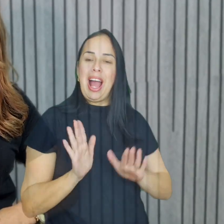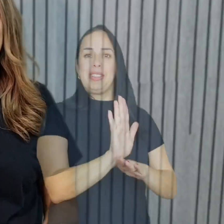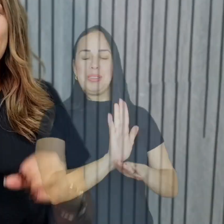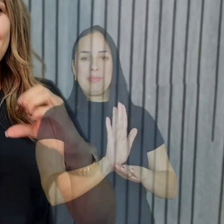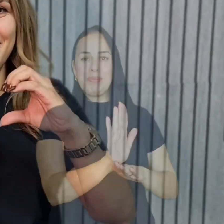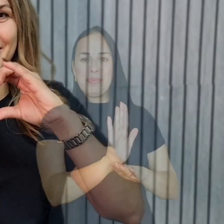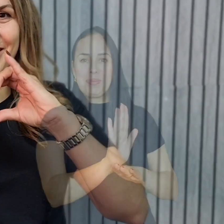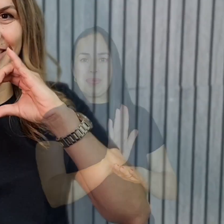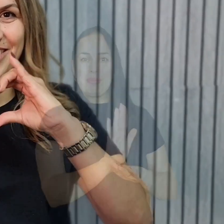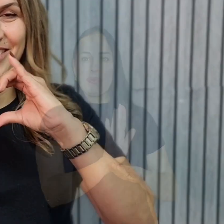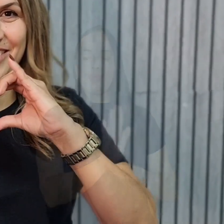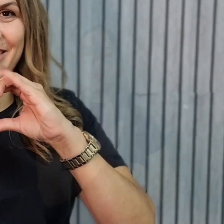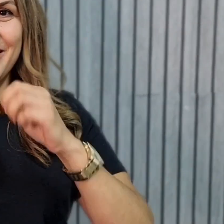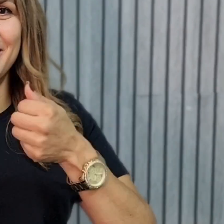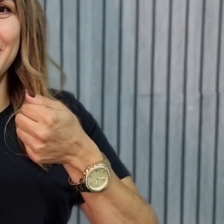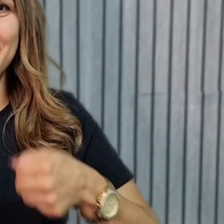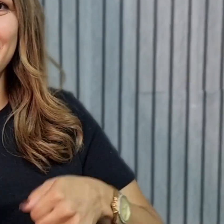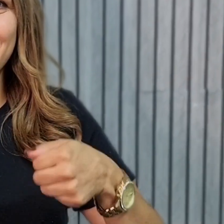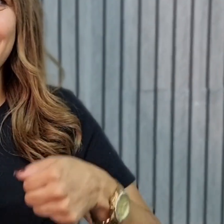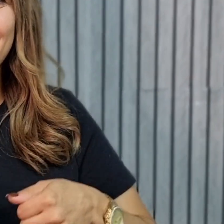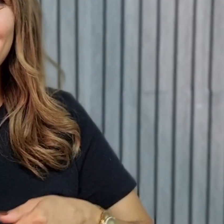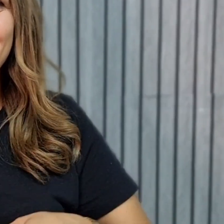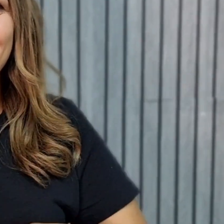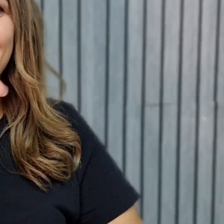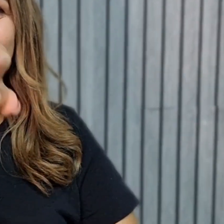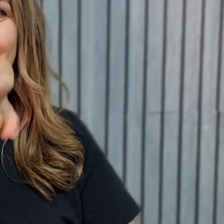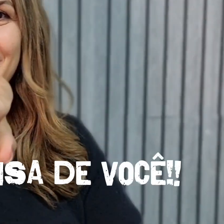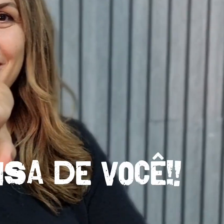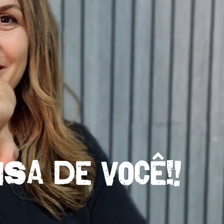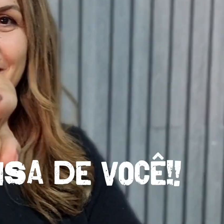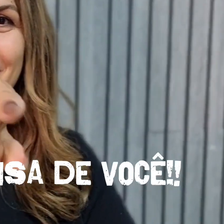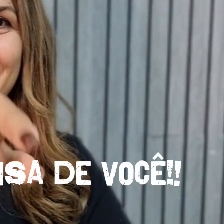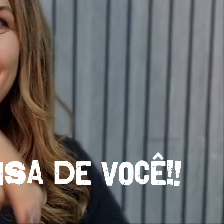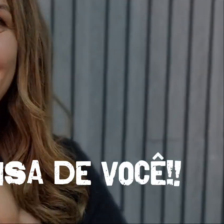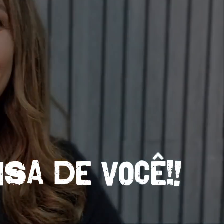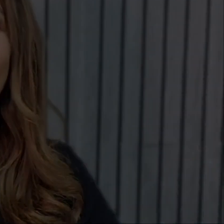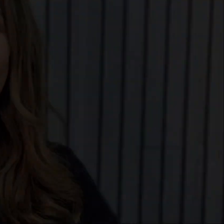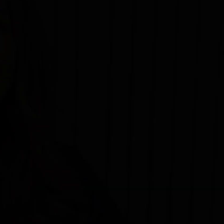estendida. A Adas precisa de você.